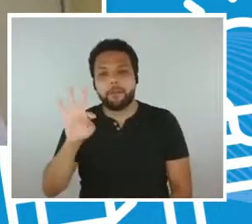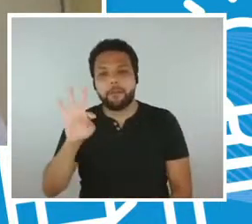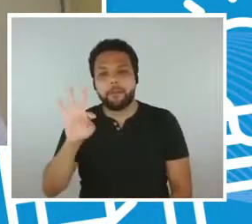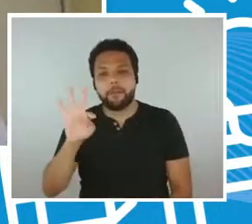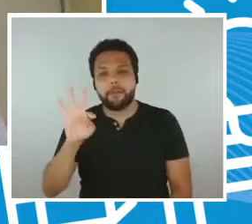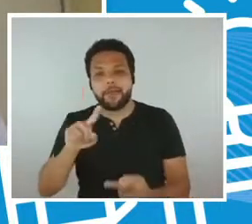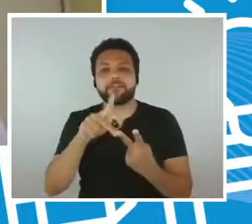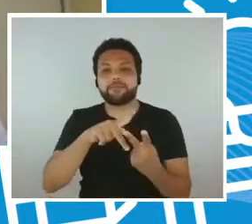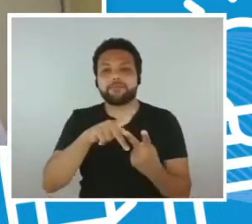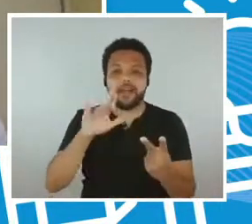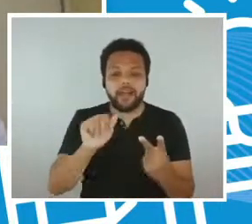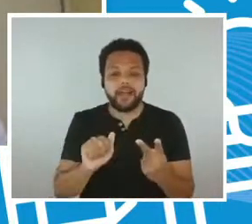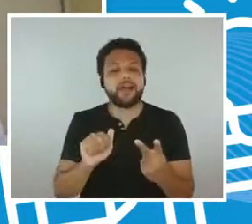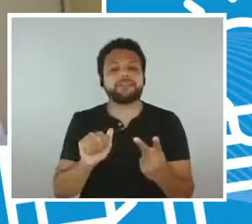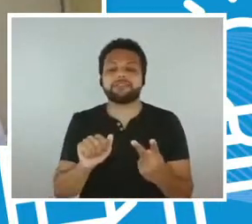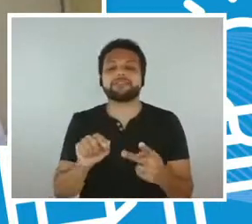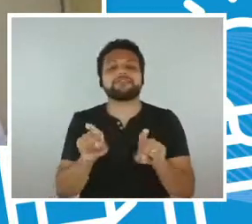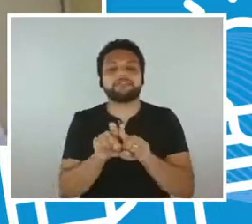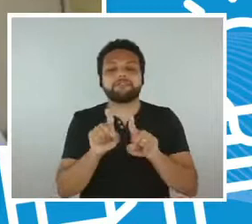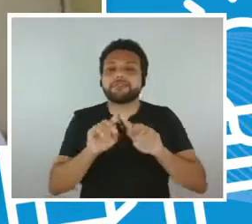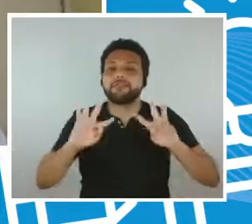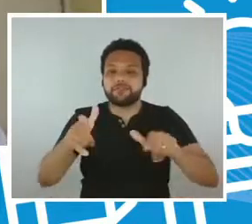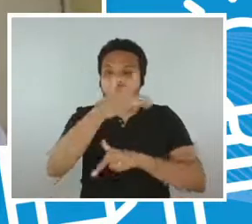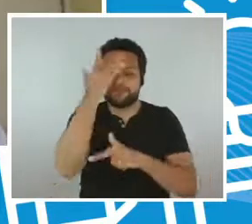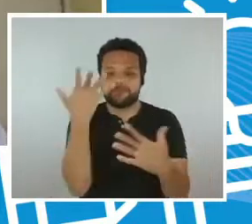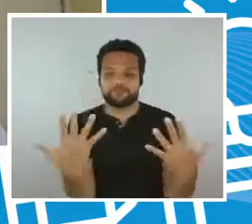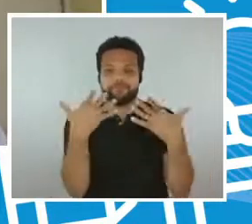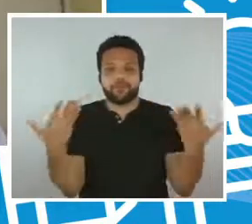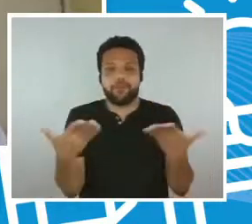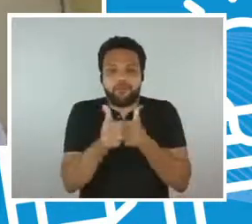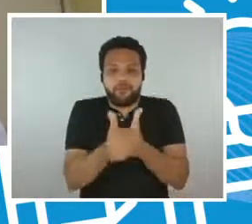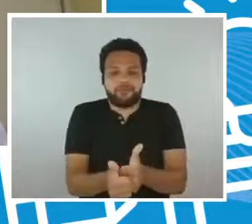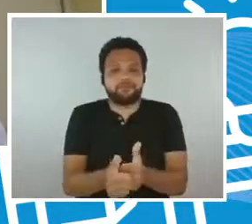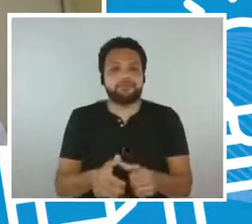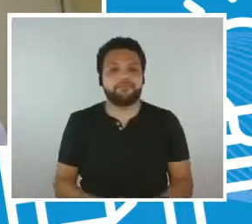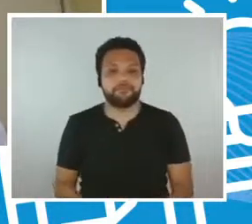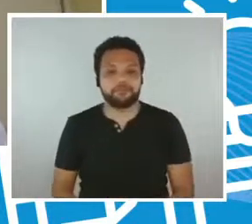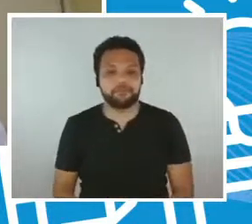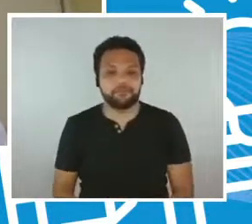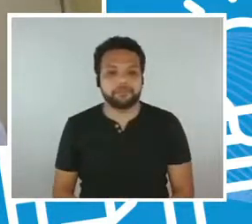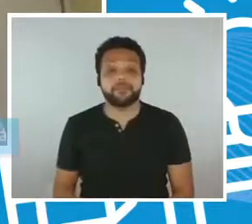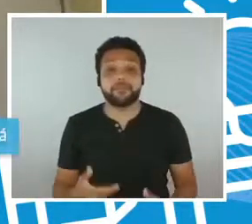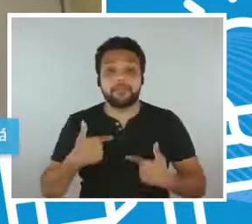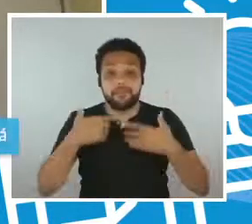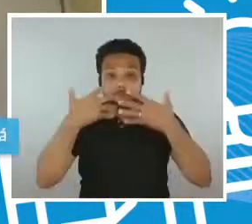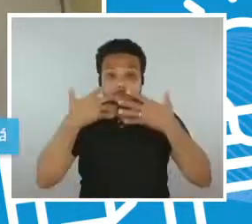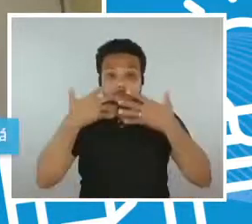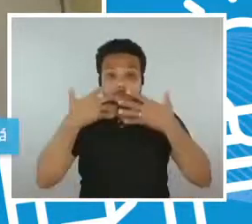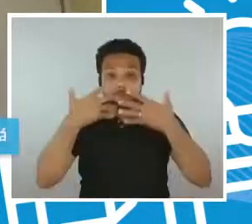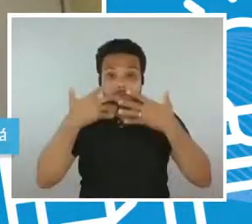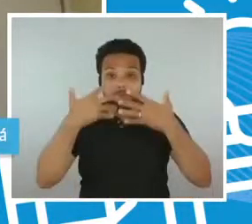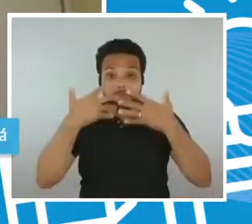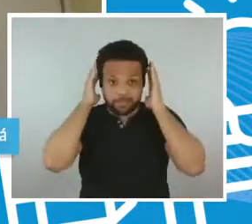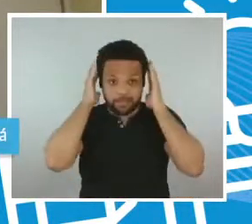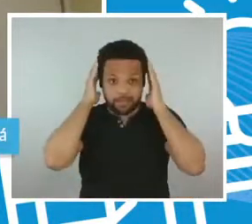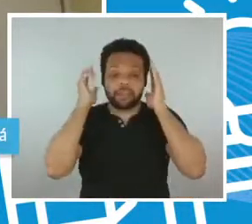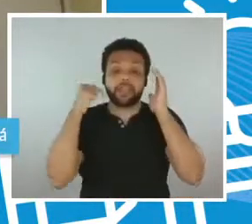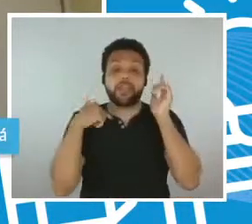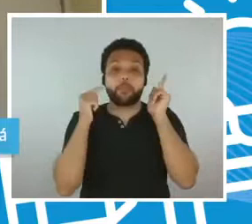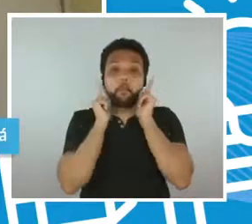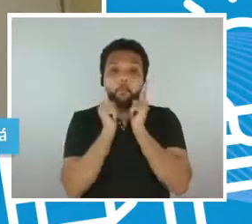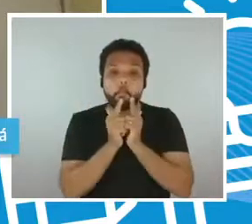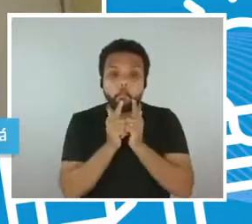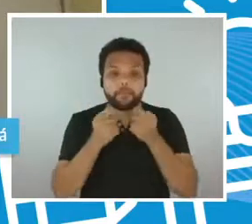educadores aí, colegas que estamos acompanhando. Então, ainda tenho cabelos, professor Roberto, não estou sem